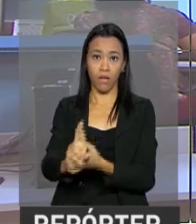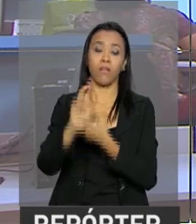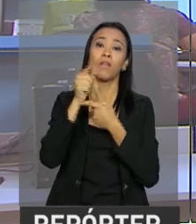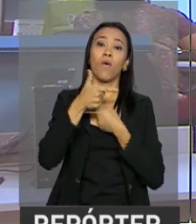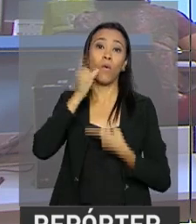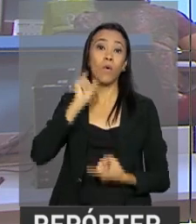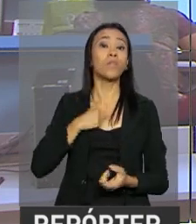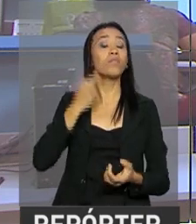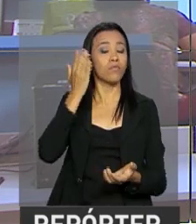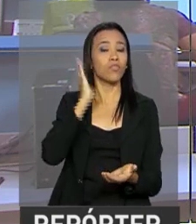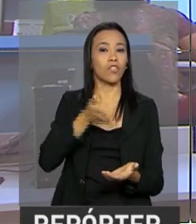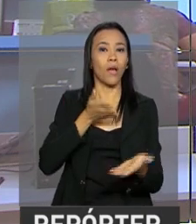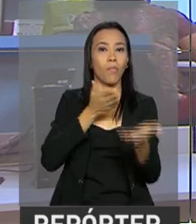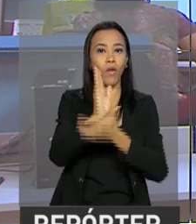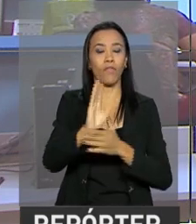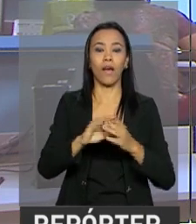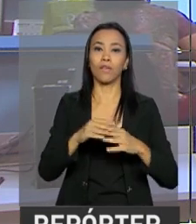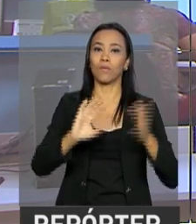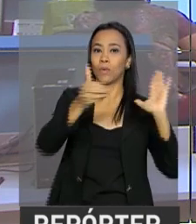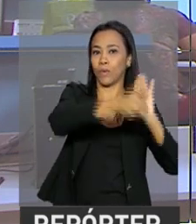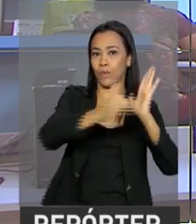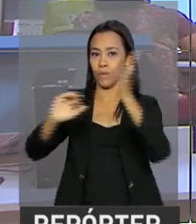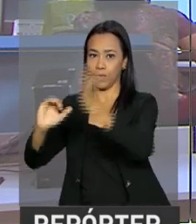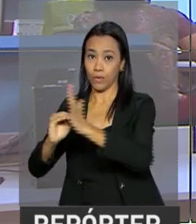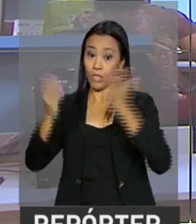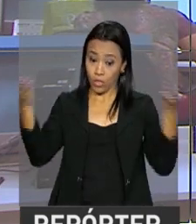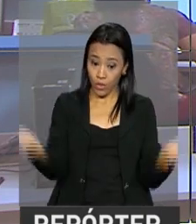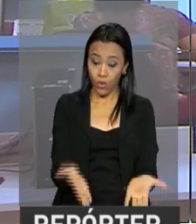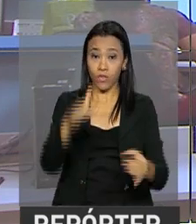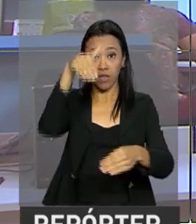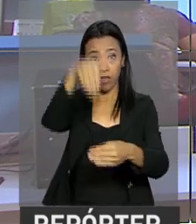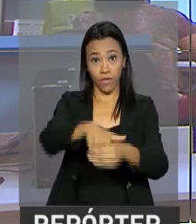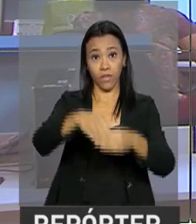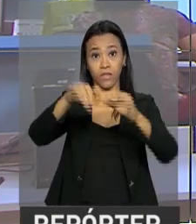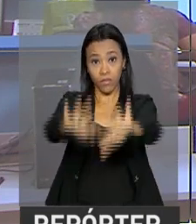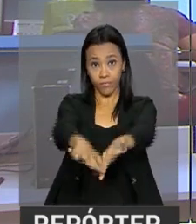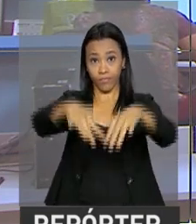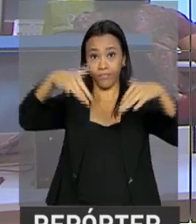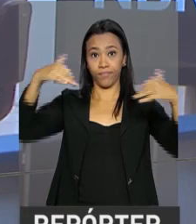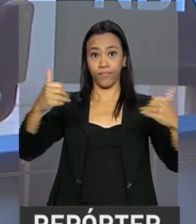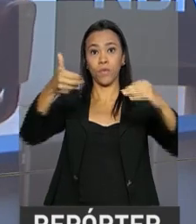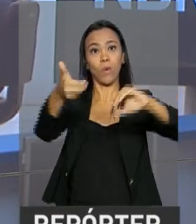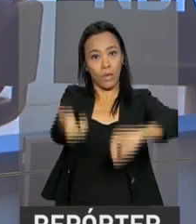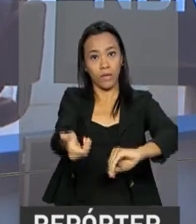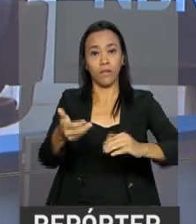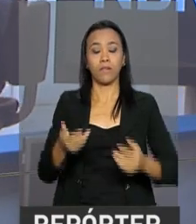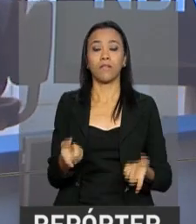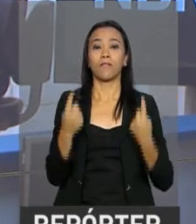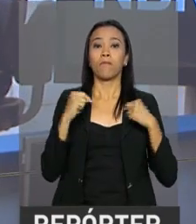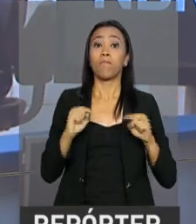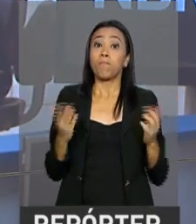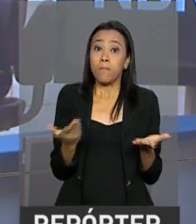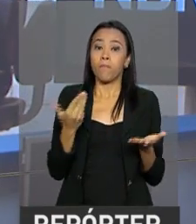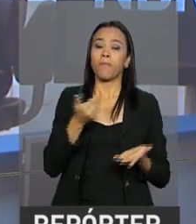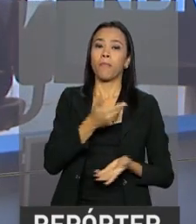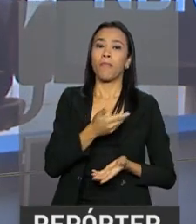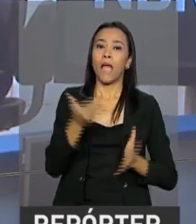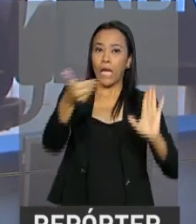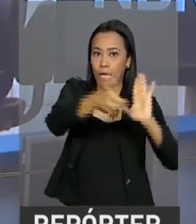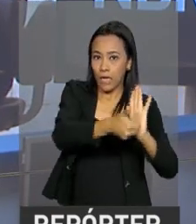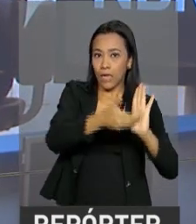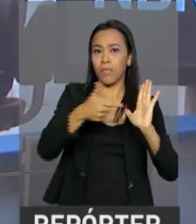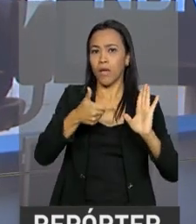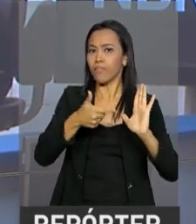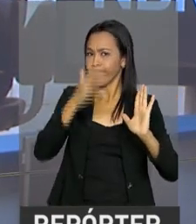mista e deve ser votado ainda hoje pelo plenário do congresso nacional e a Câmara dos Deputados aprovou o